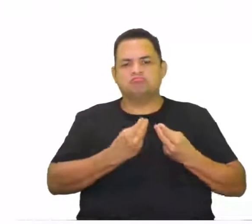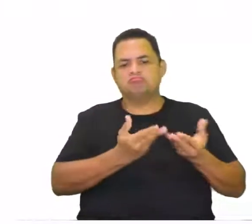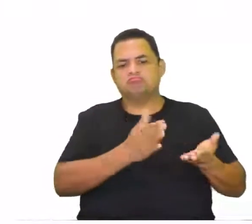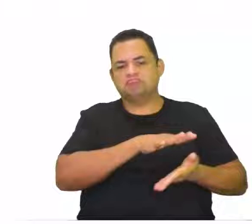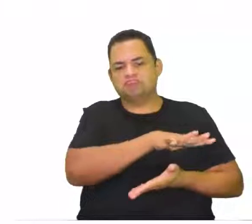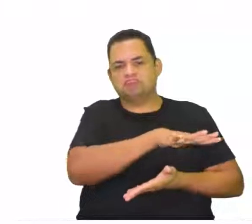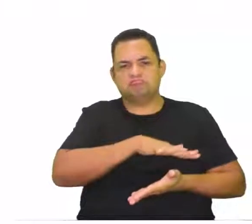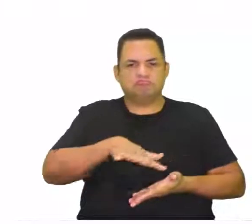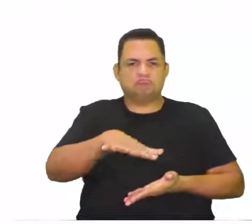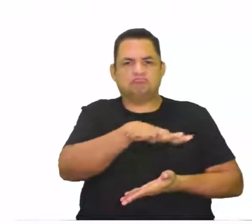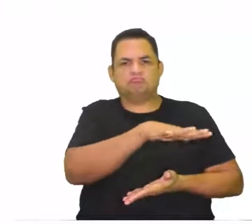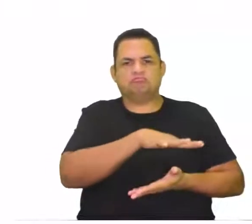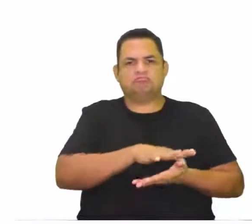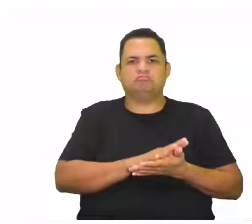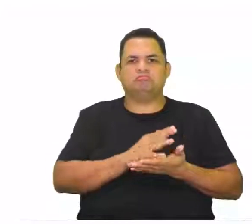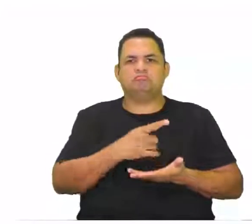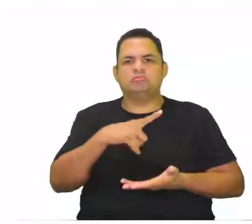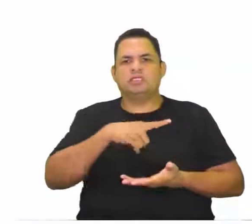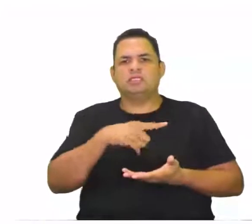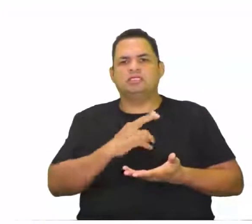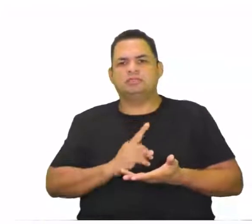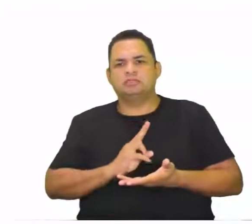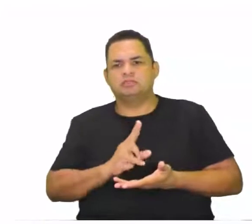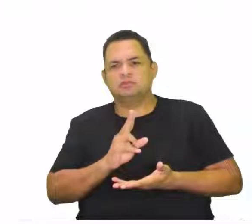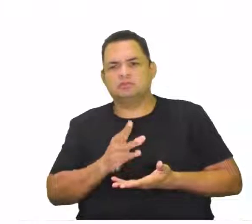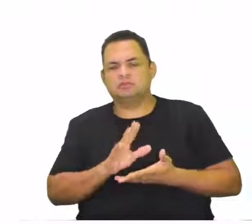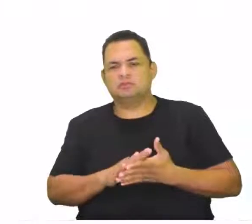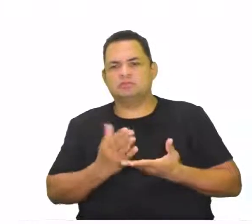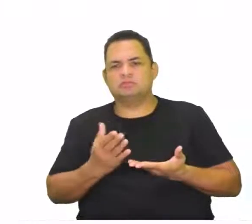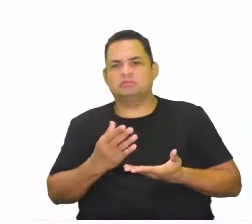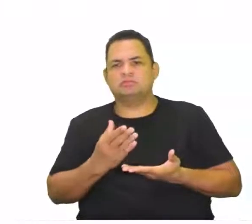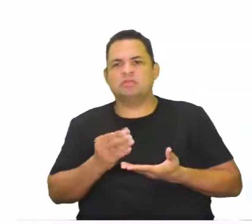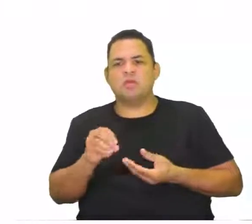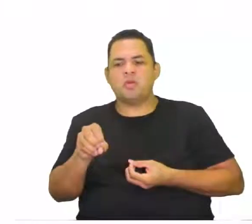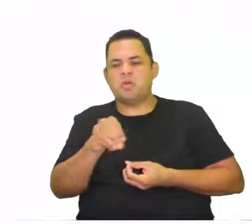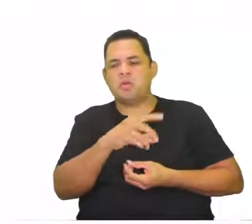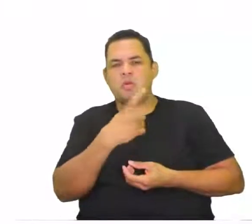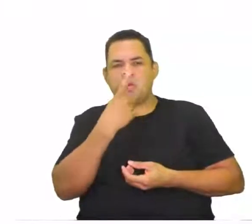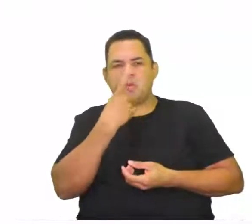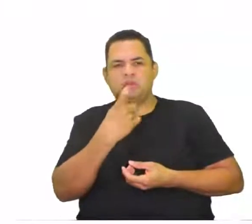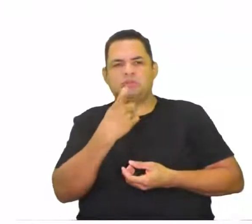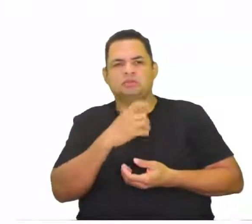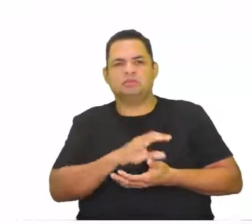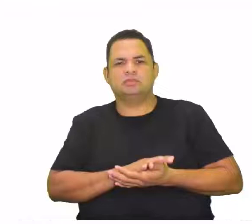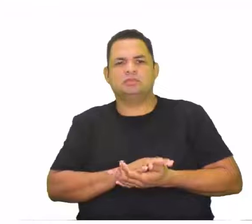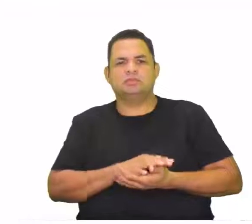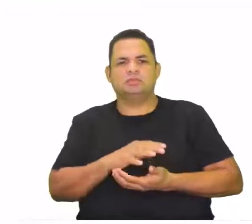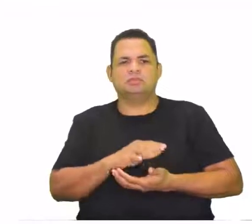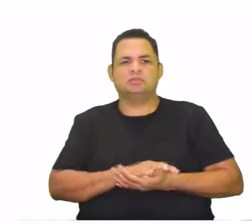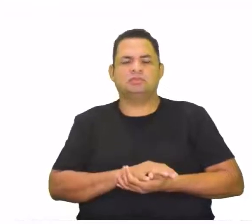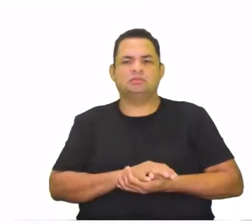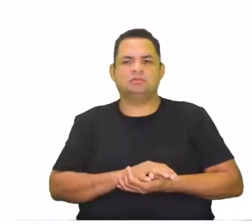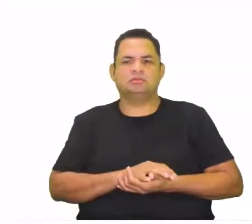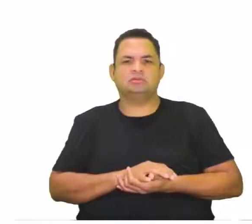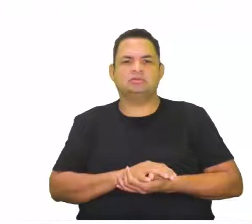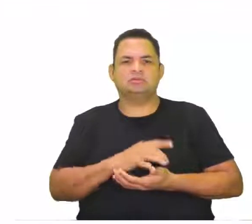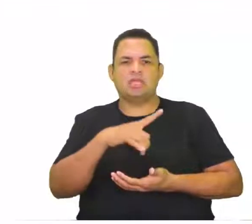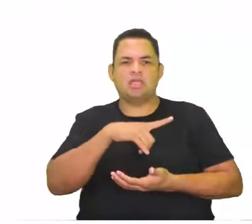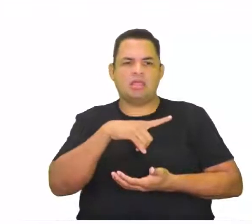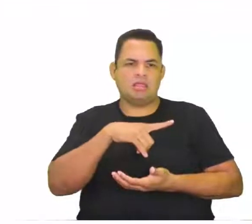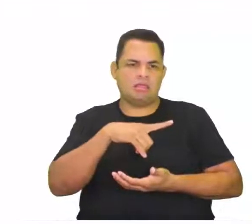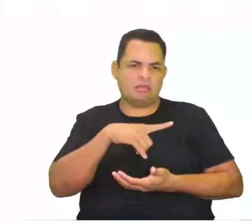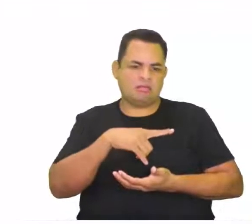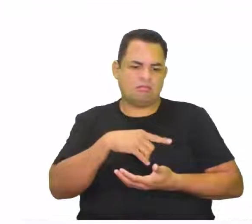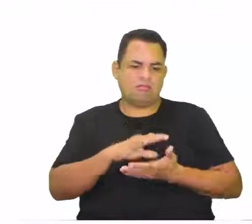disposição. Há vários processos para a disposição do lixo. Dentre eles,